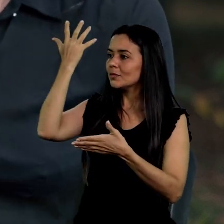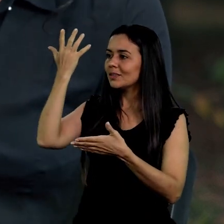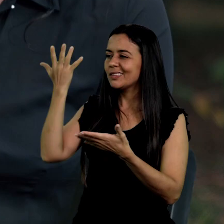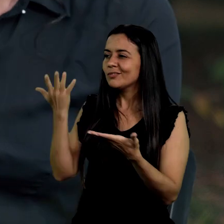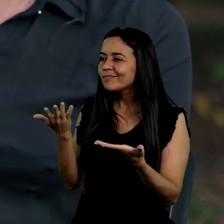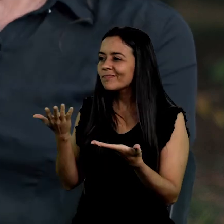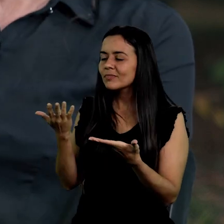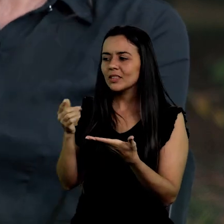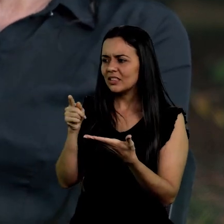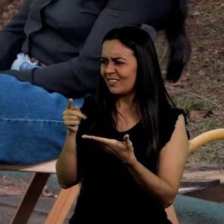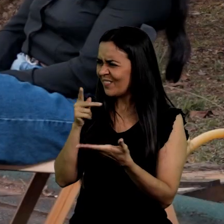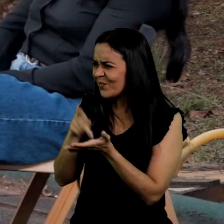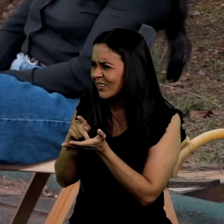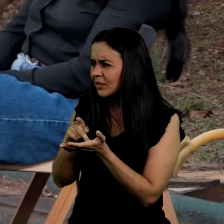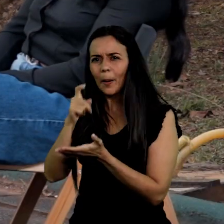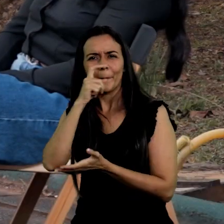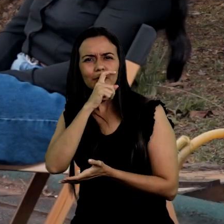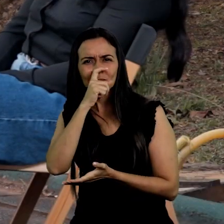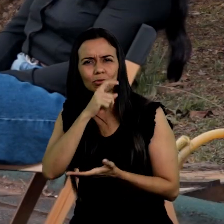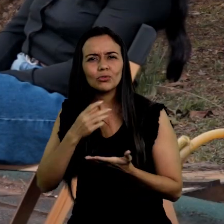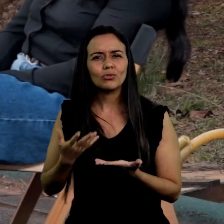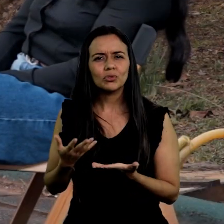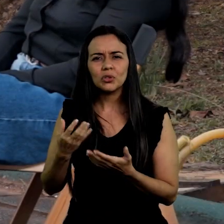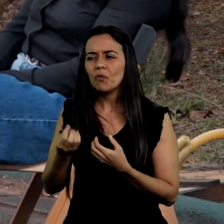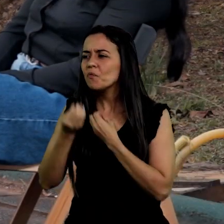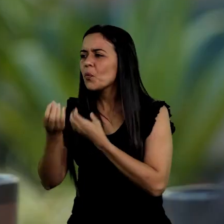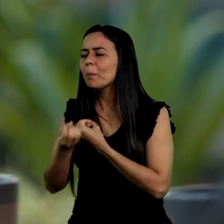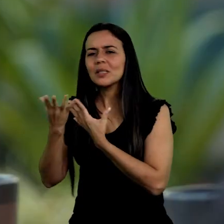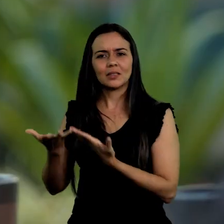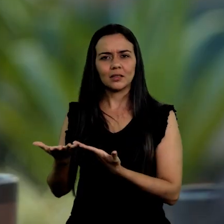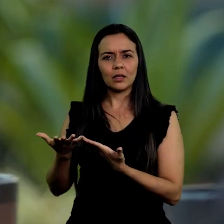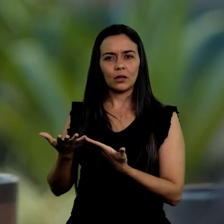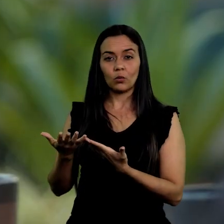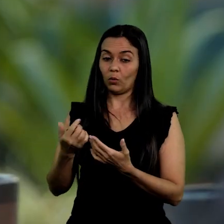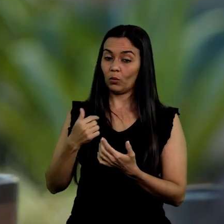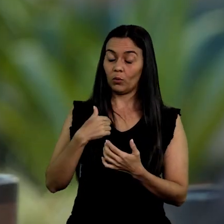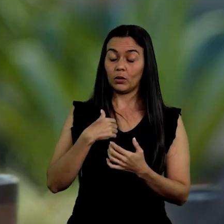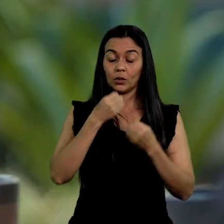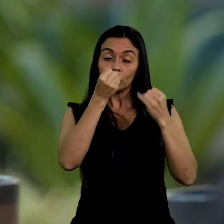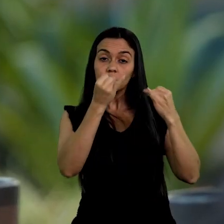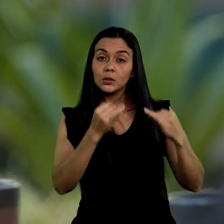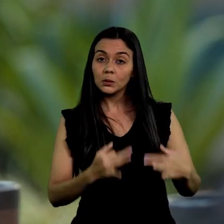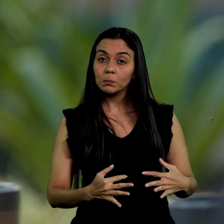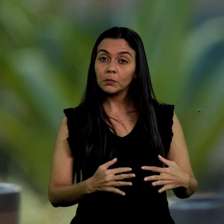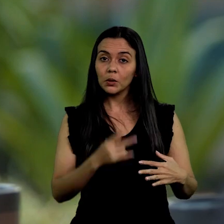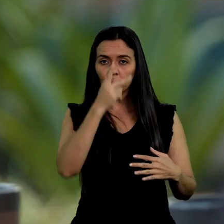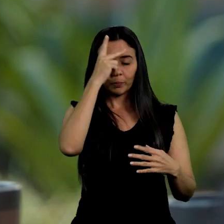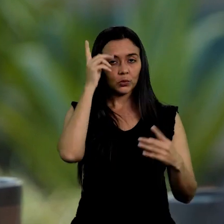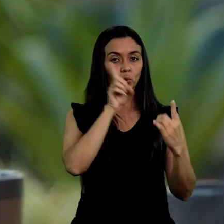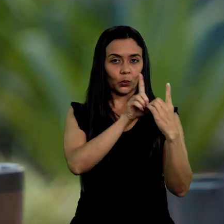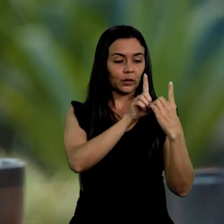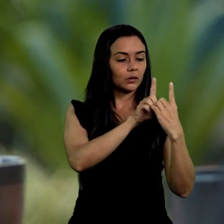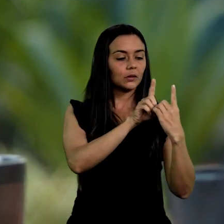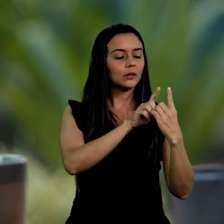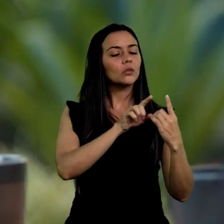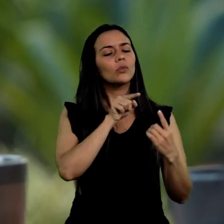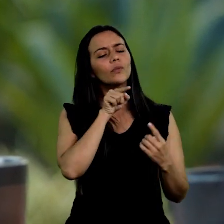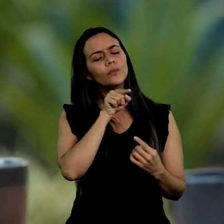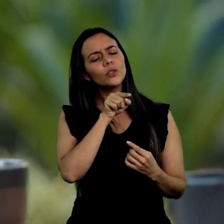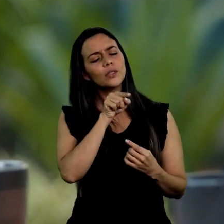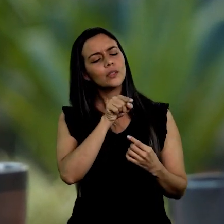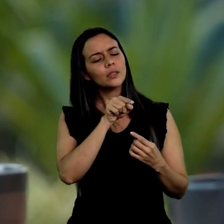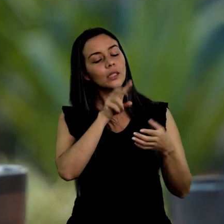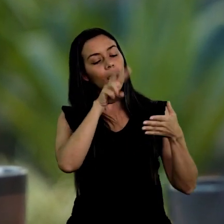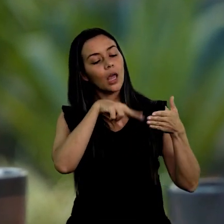muita qualidade, né? Eu falo para os meus pacientes, né? Olha, quanto de noticiário você está vendo, né? Quanto